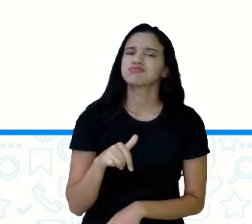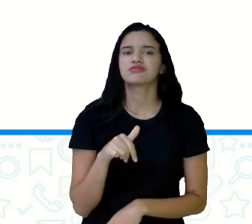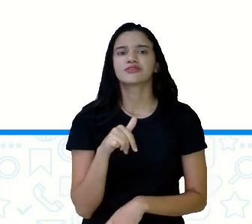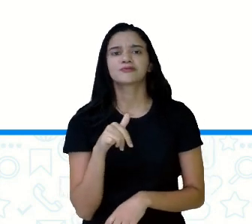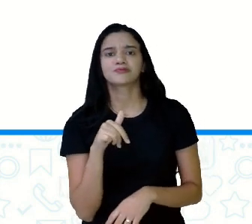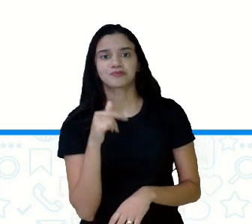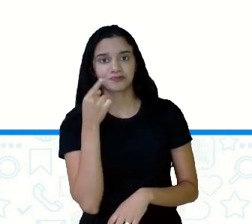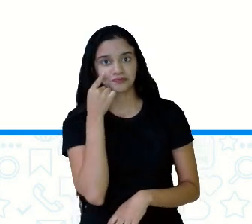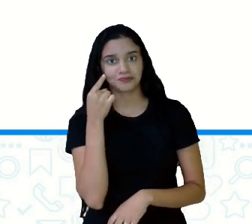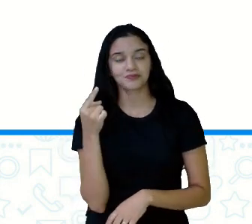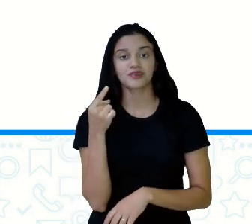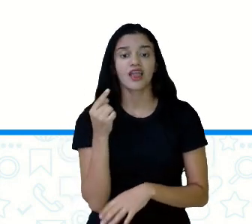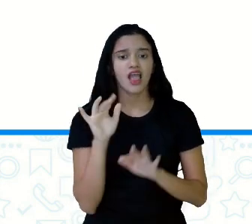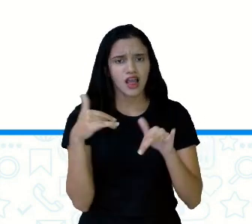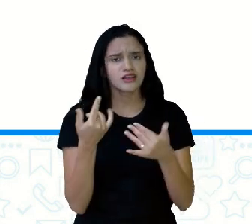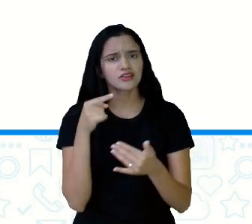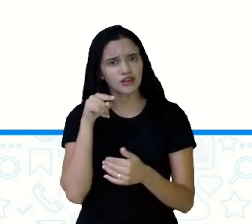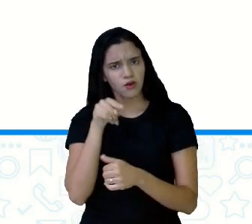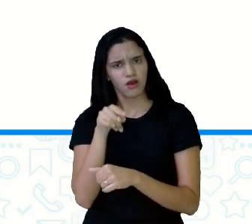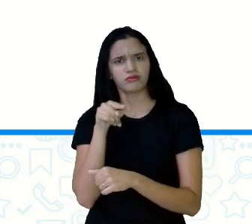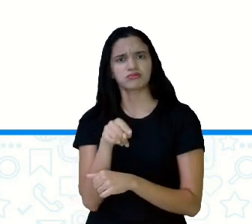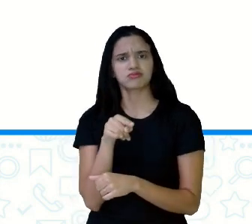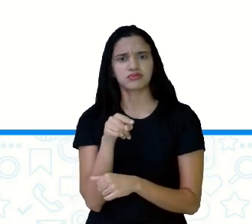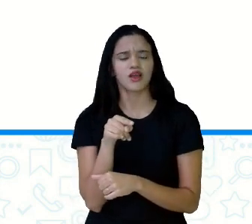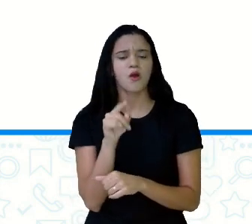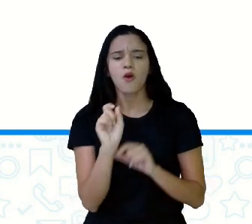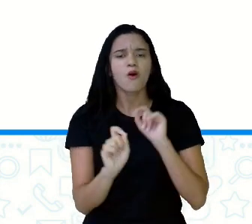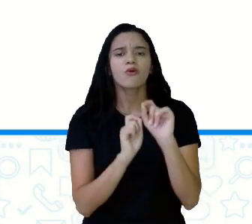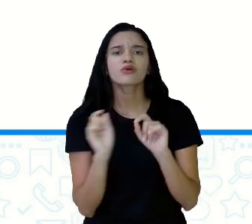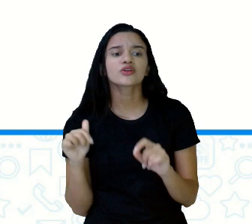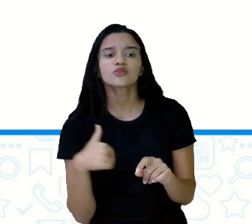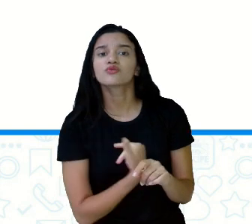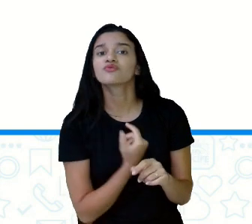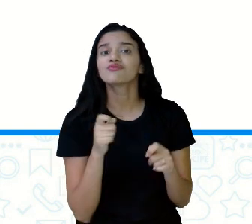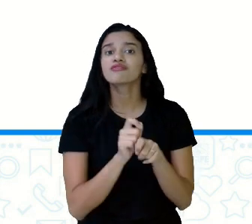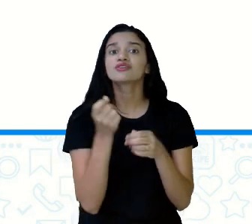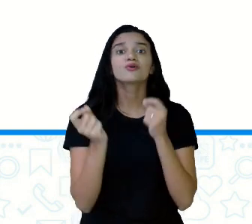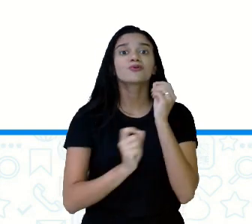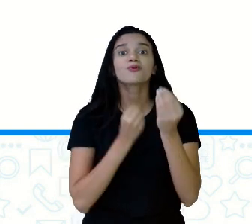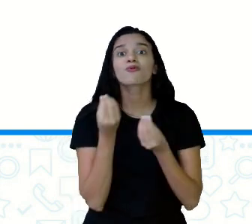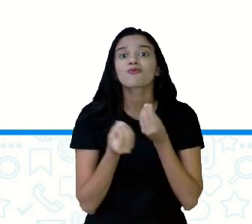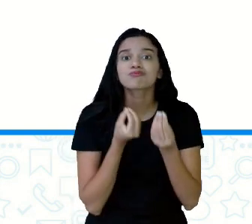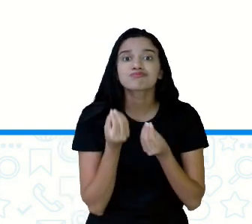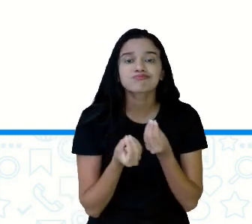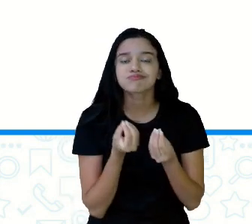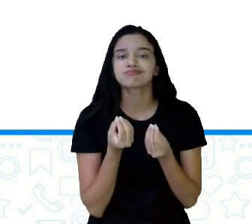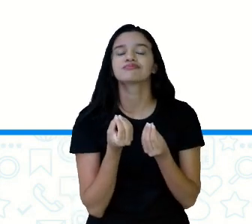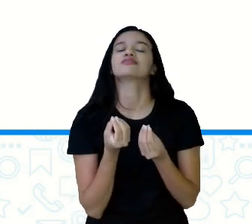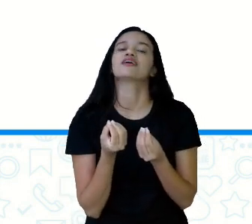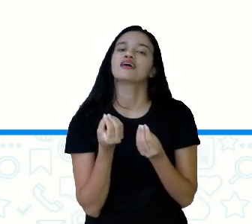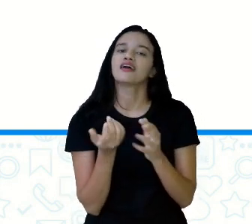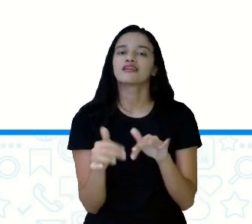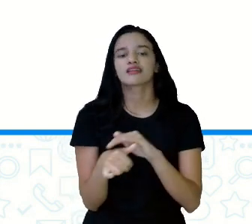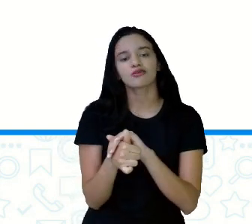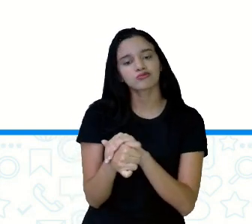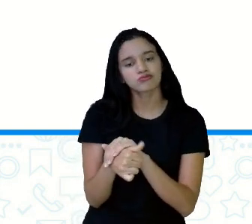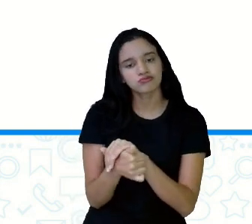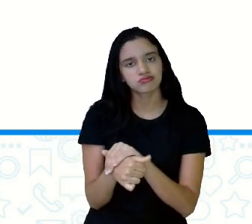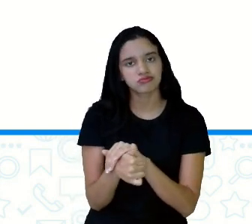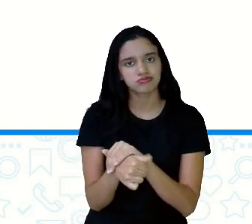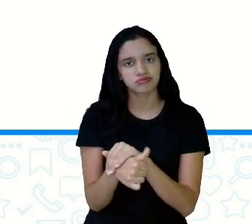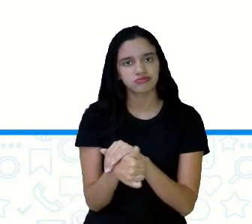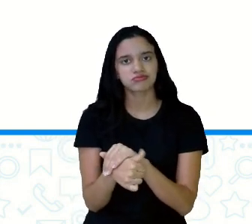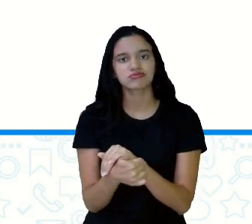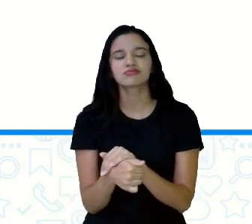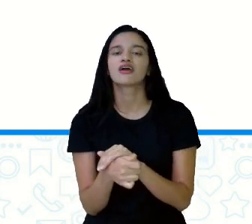Que horror! Então é isso. O que é que nós vamos fazer agora? Vagarzinho, que durante a